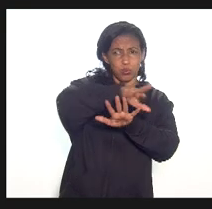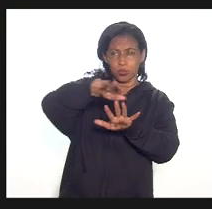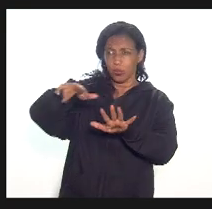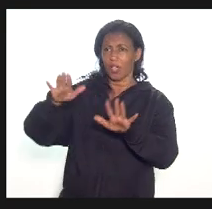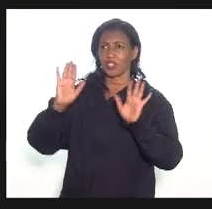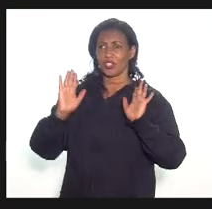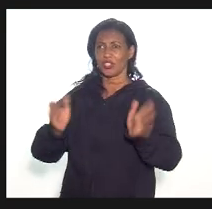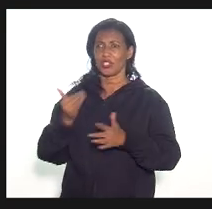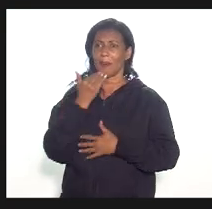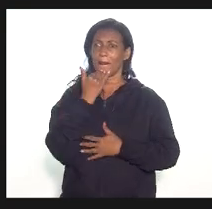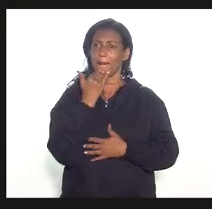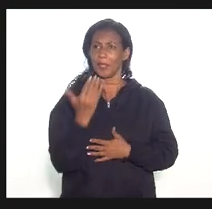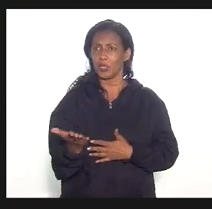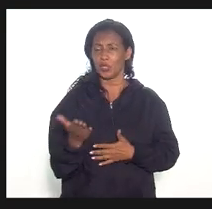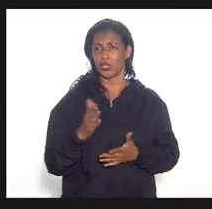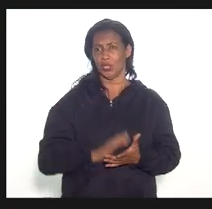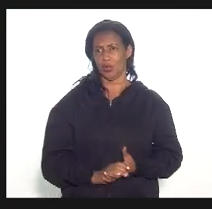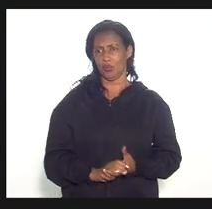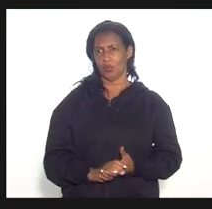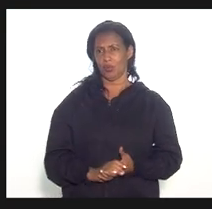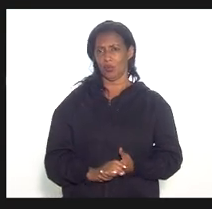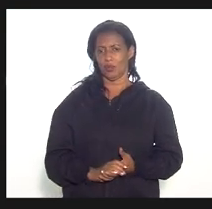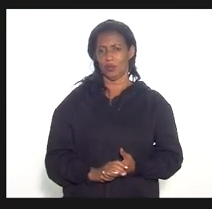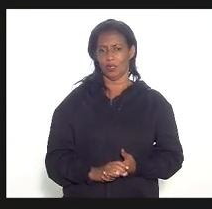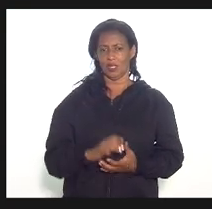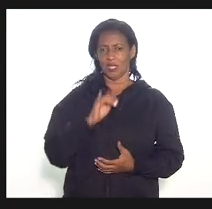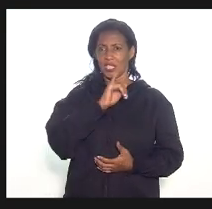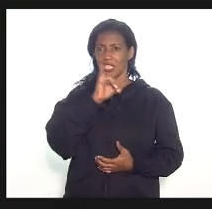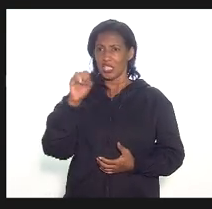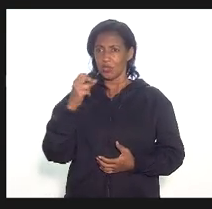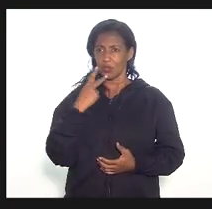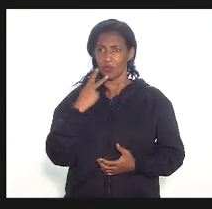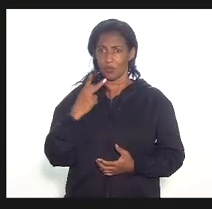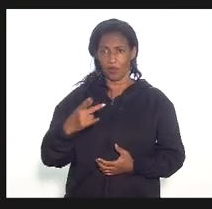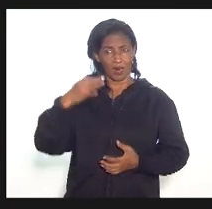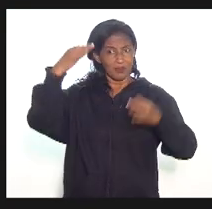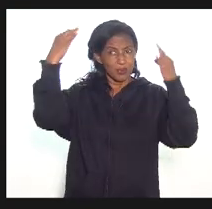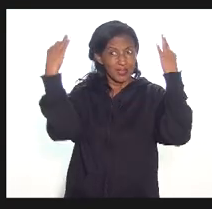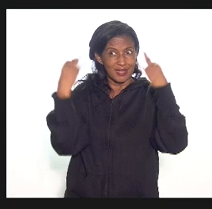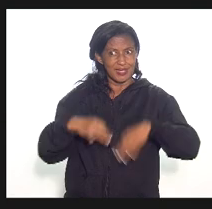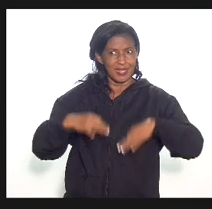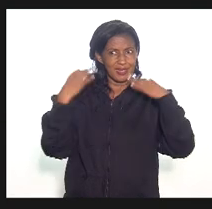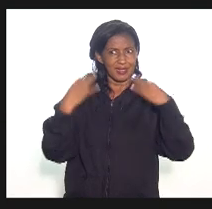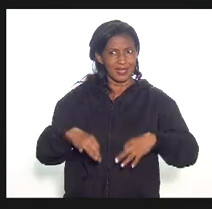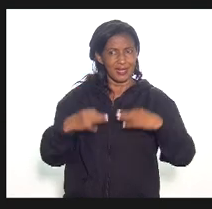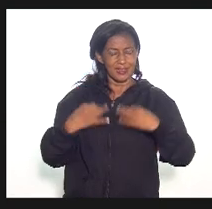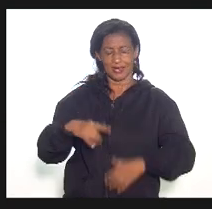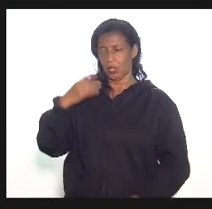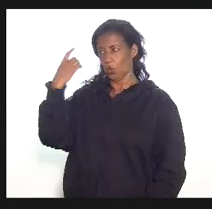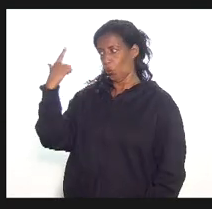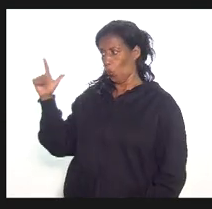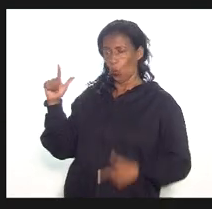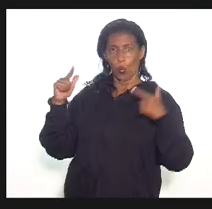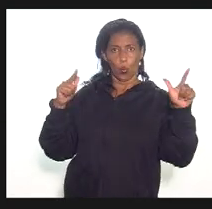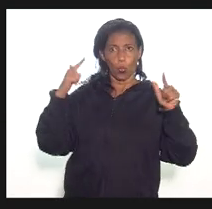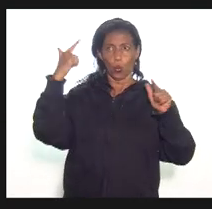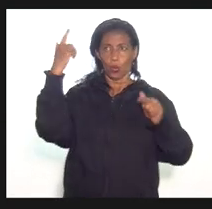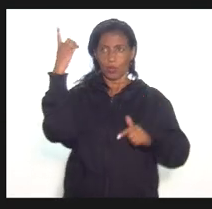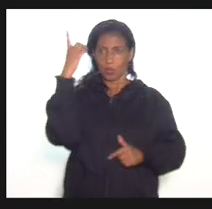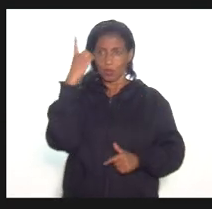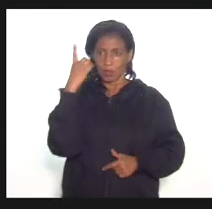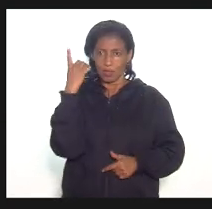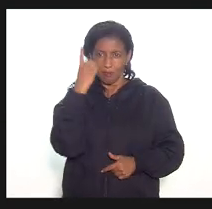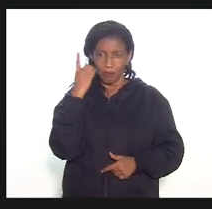pediram então eu não quero particularizar isso isso que eu vou falar agora eu tenho certeza que outros deputados também já pediram